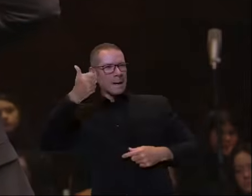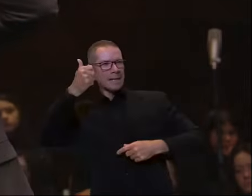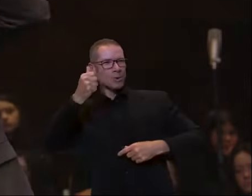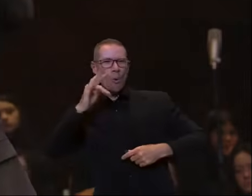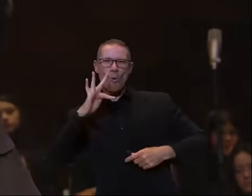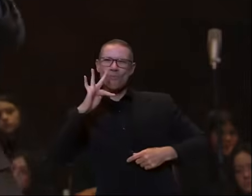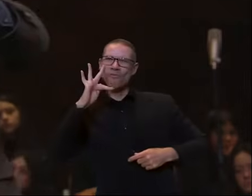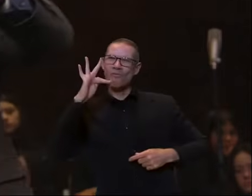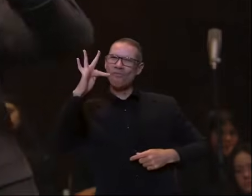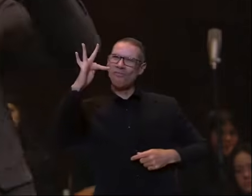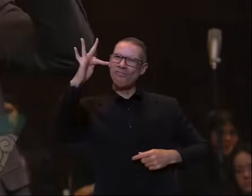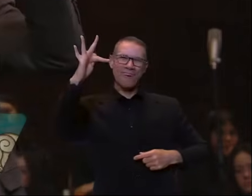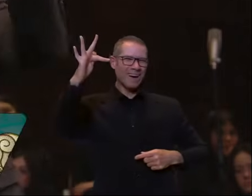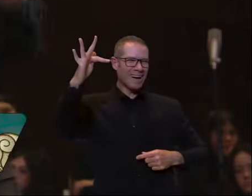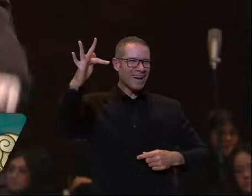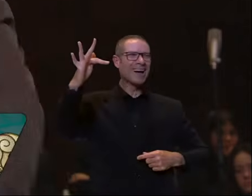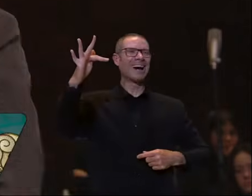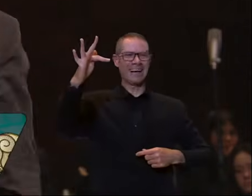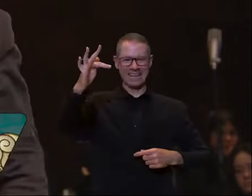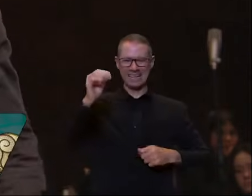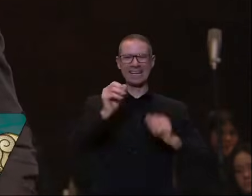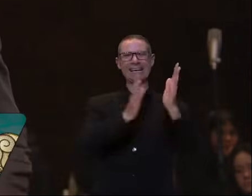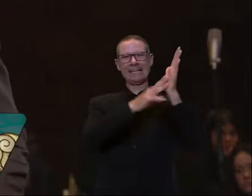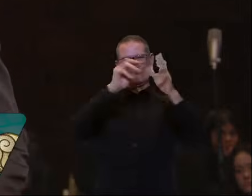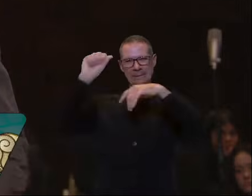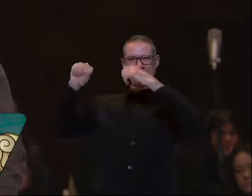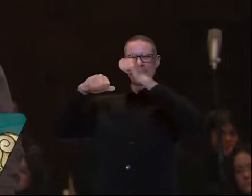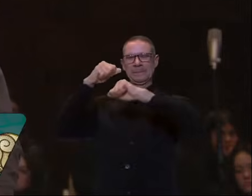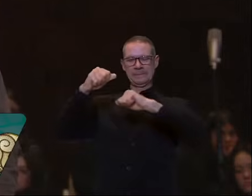ainda virá, aleluia.